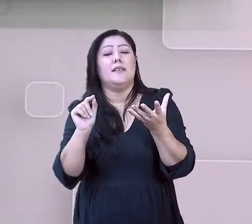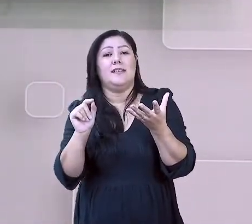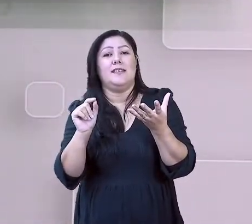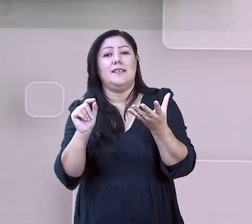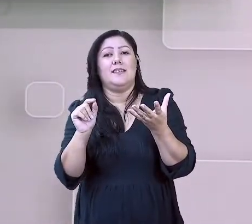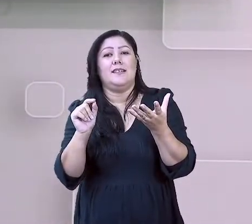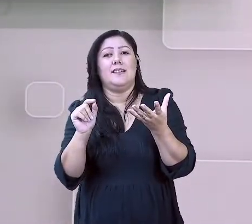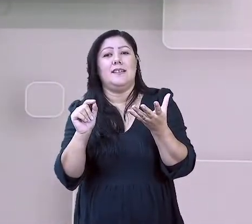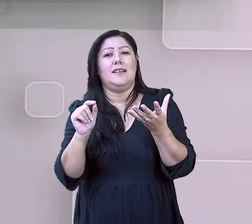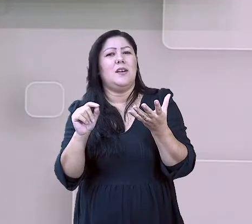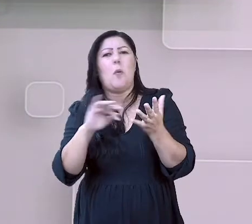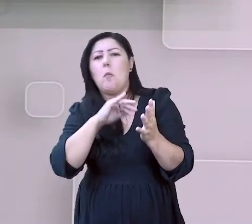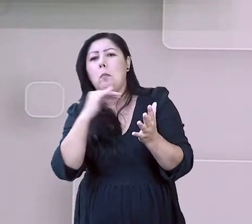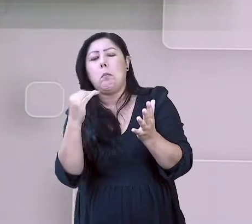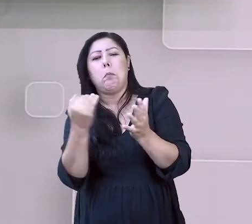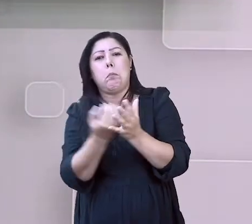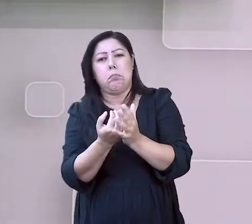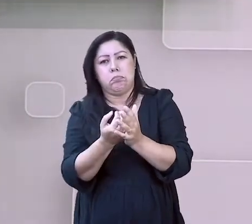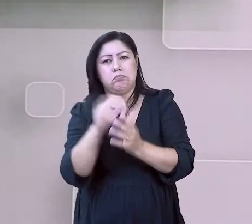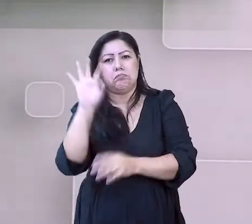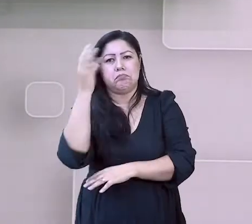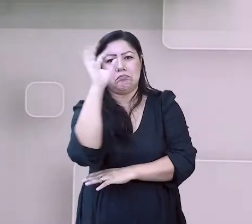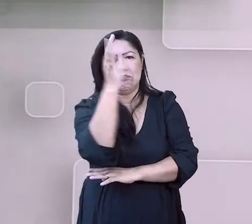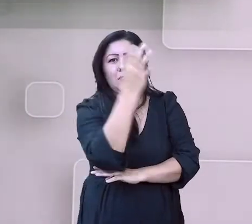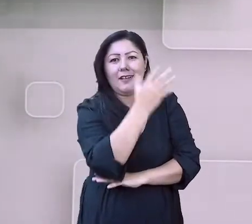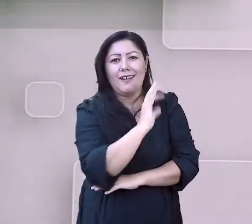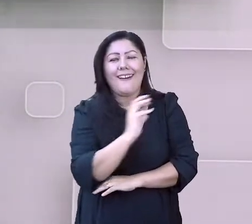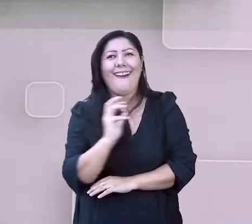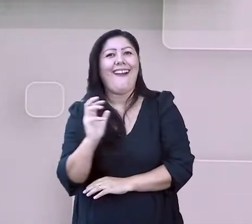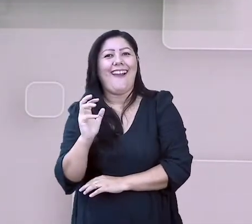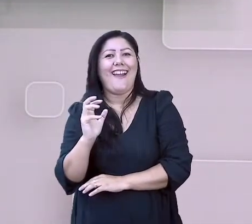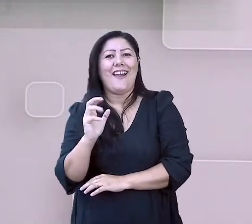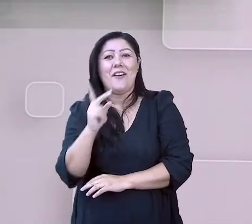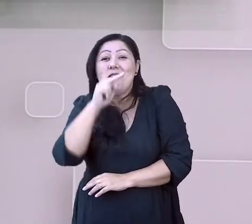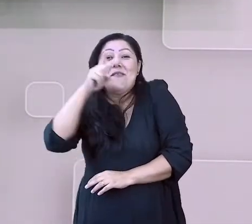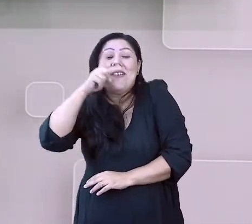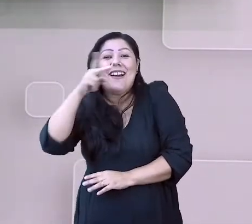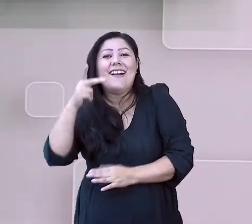todas as árvores. Elas são parecidas.